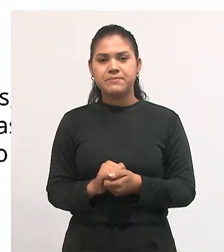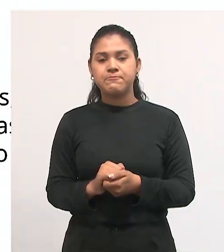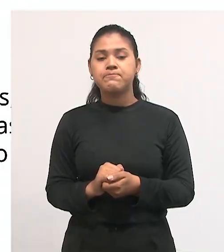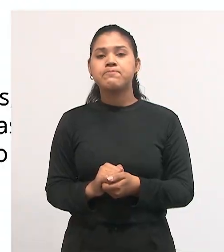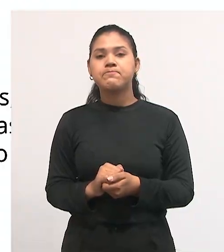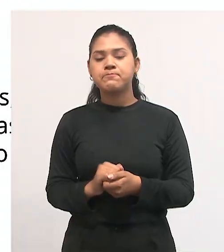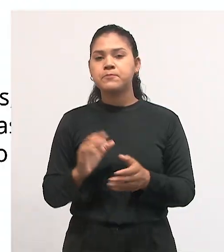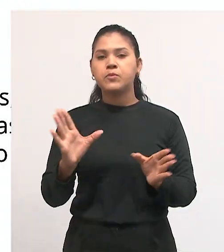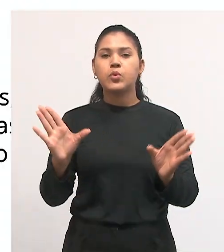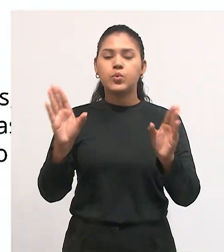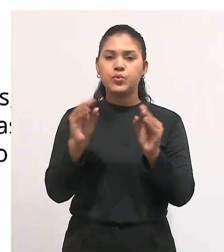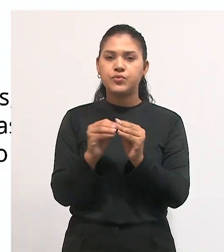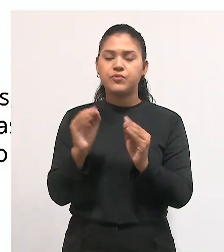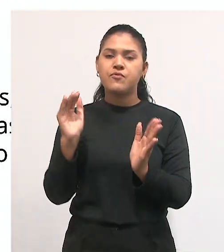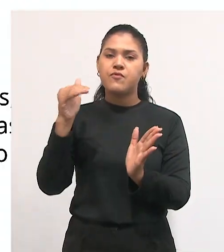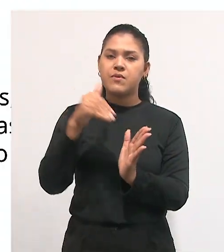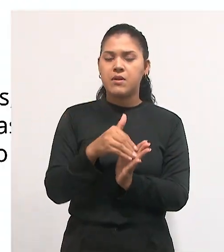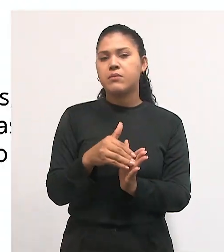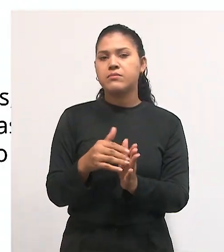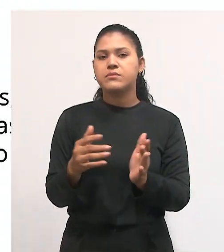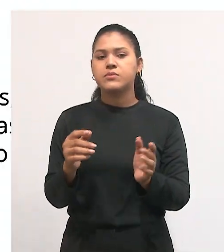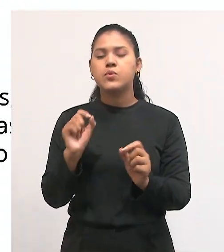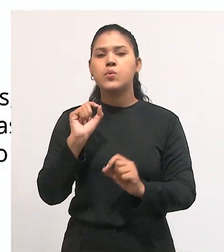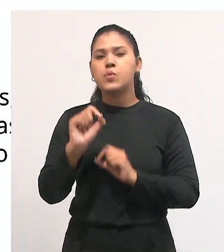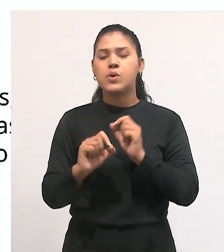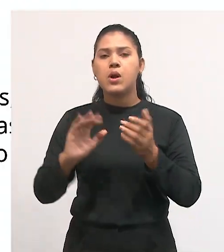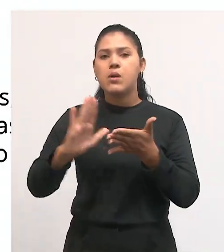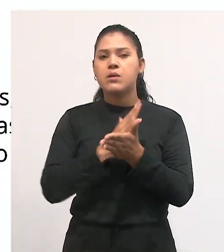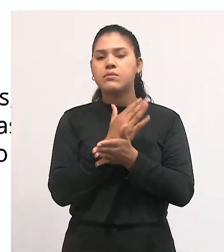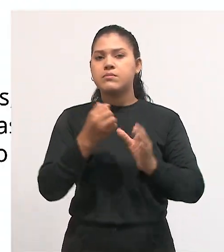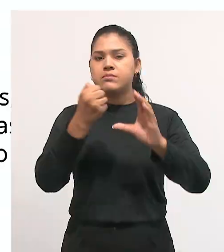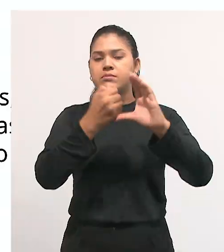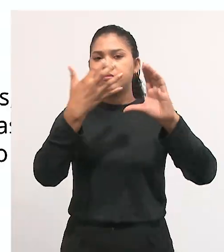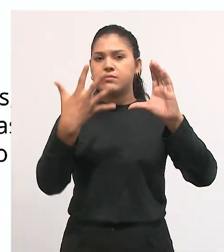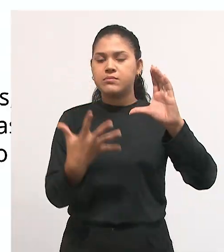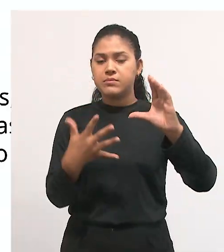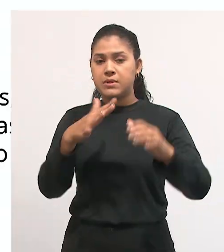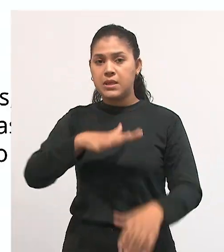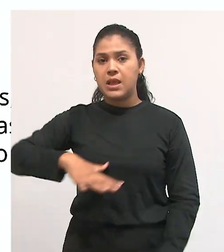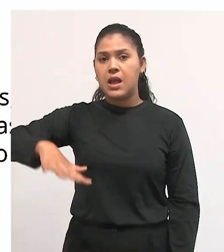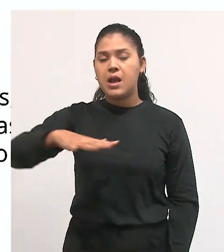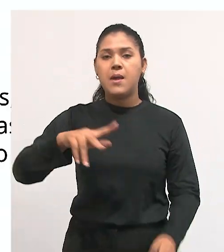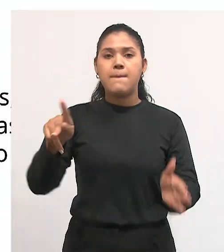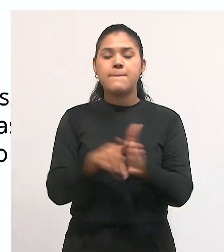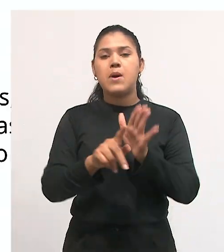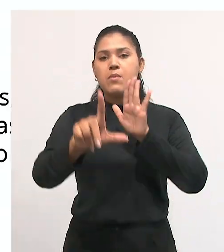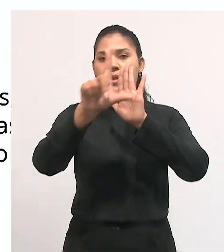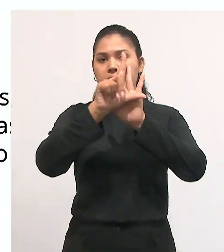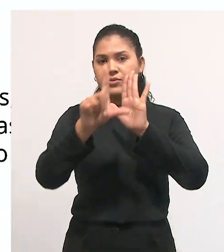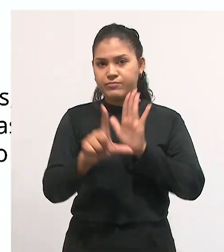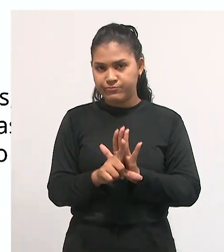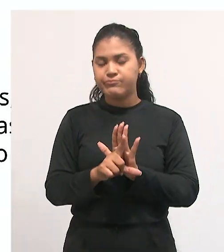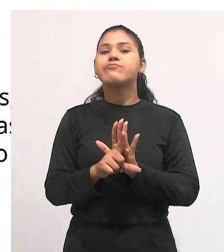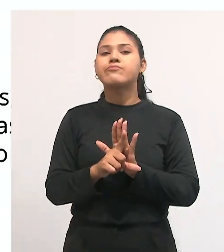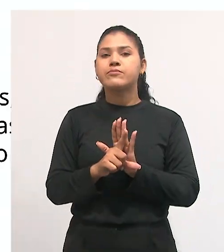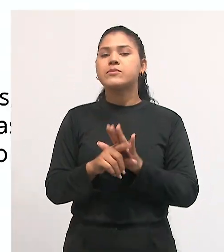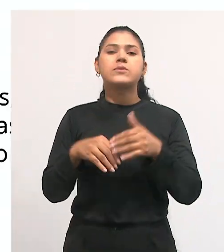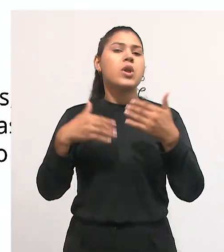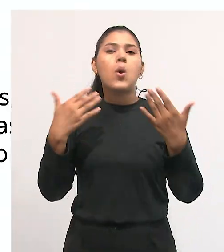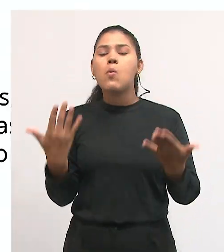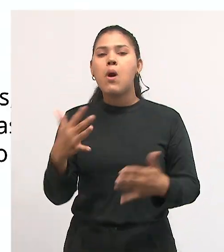Gente, para a gente já chegar na parte final, veremos agora alguns aspectos, né? Agora de cunho legal, né? Quais são os